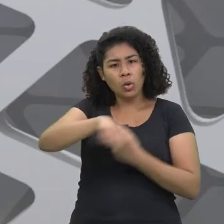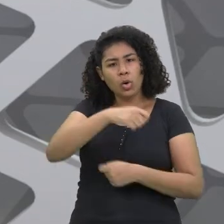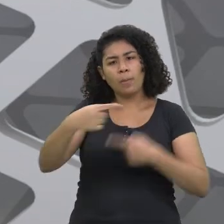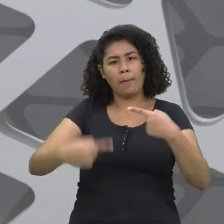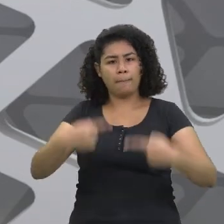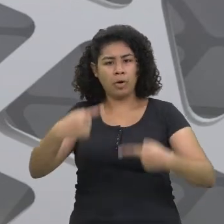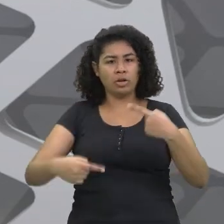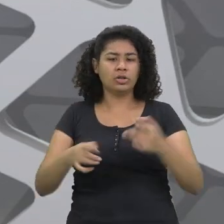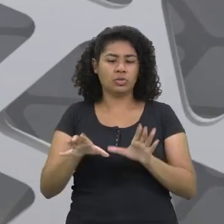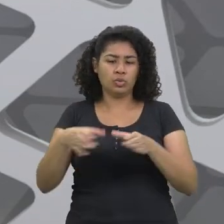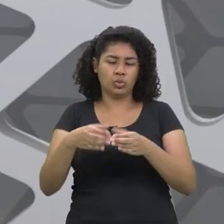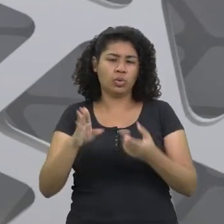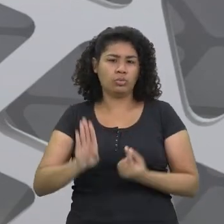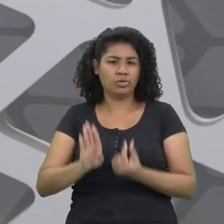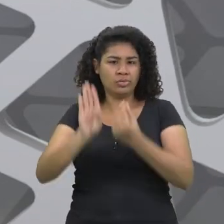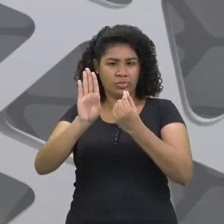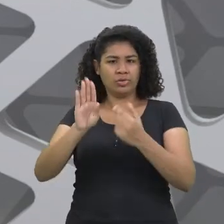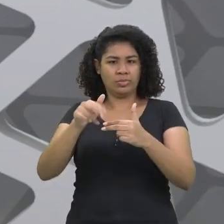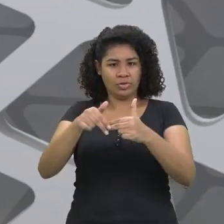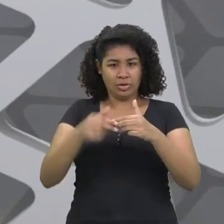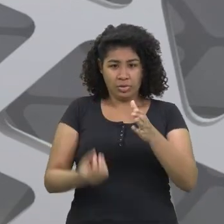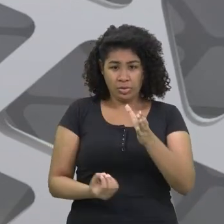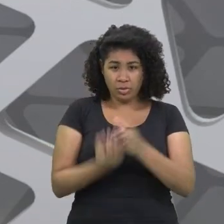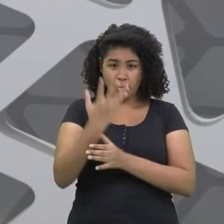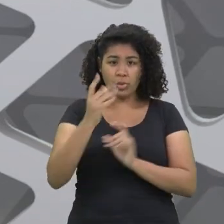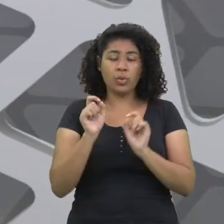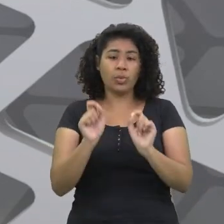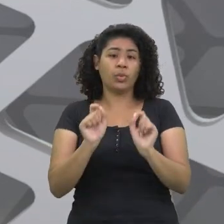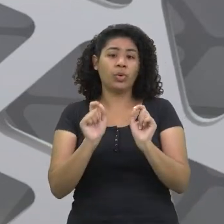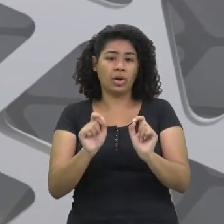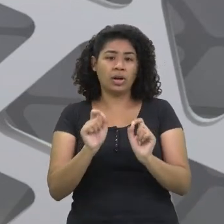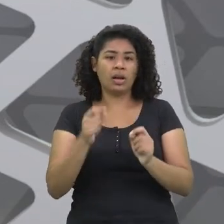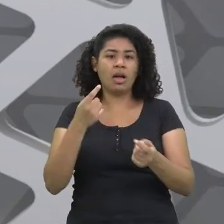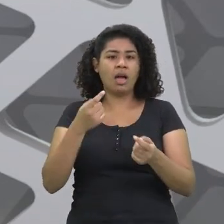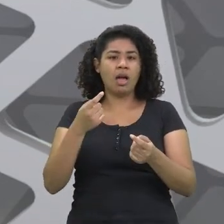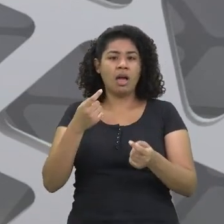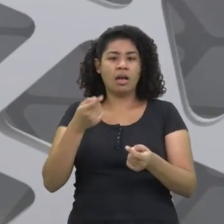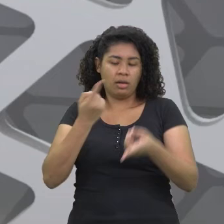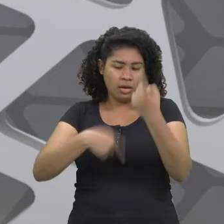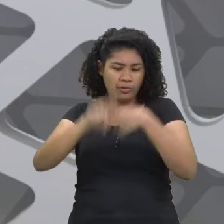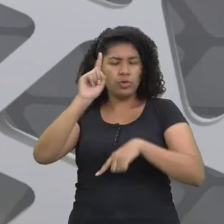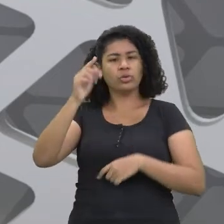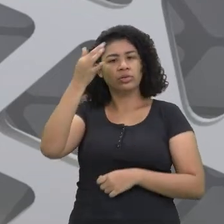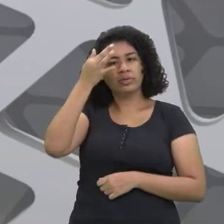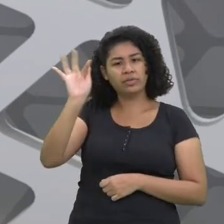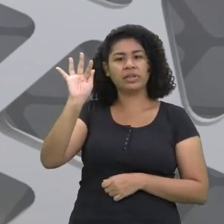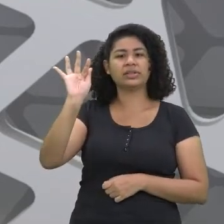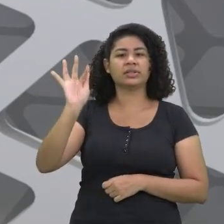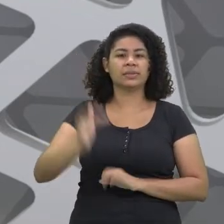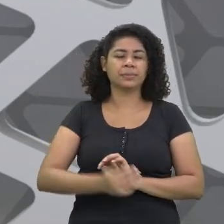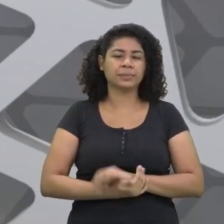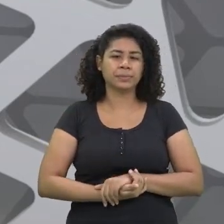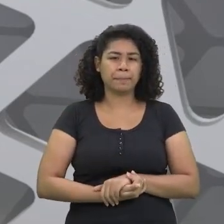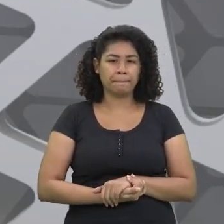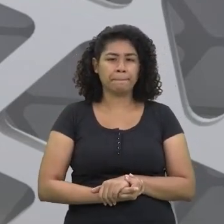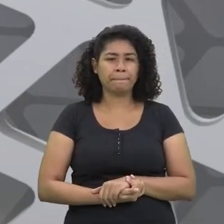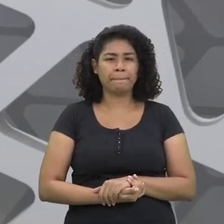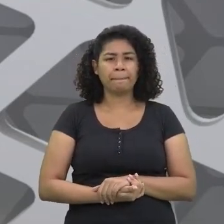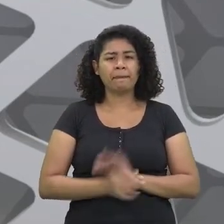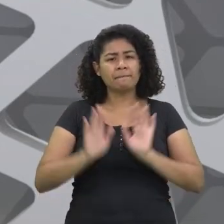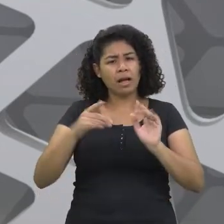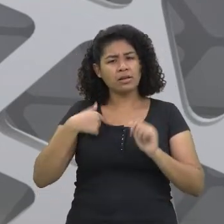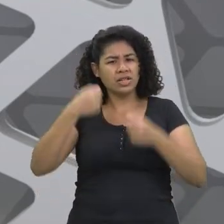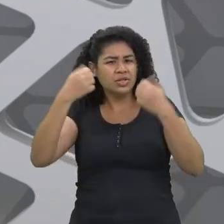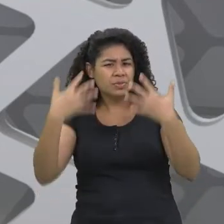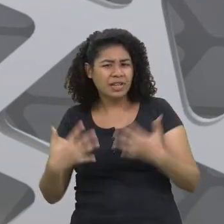da burguesia, dando origem ao que vai ser chamado mais tarde de Revolução Francesa. Mas falamos bastante de